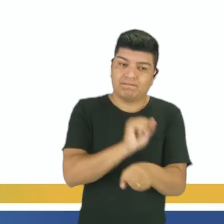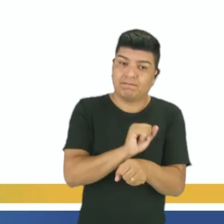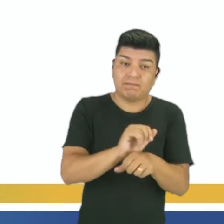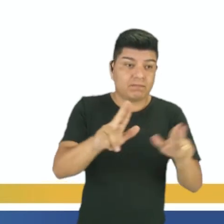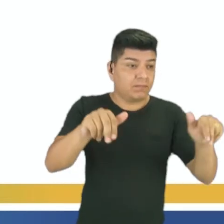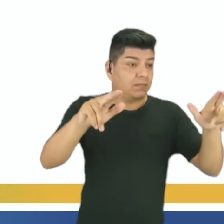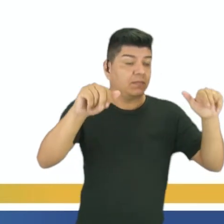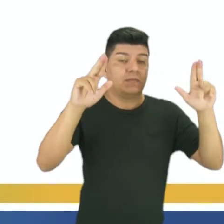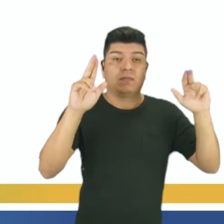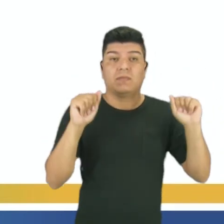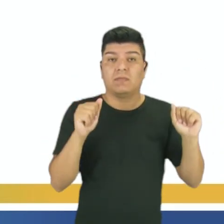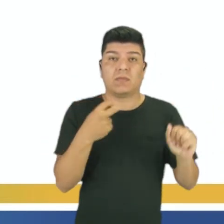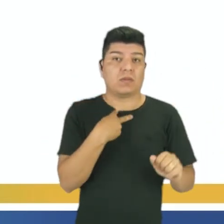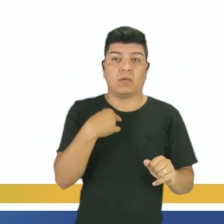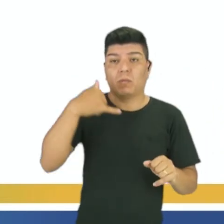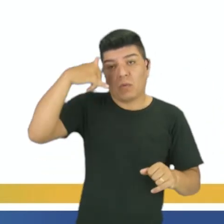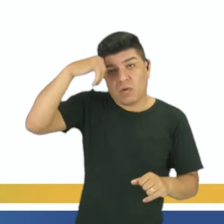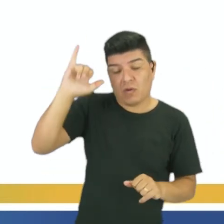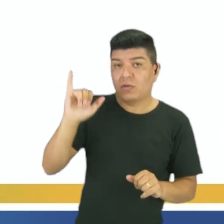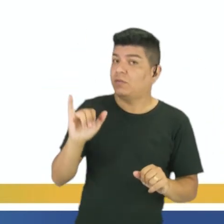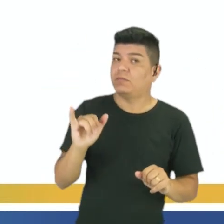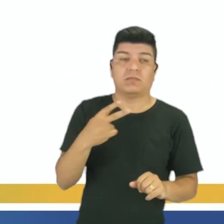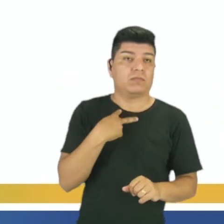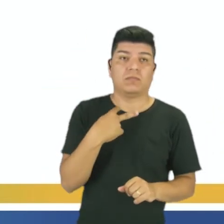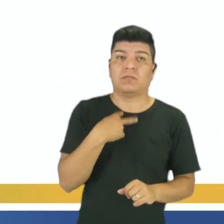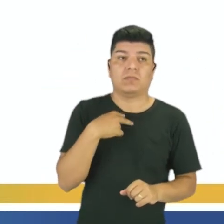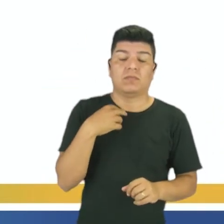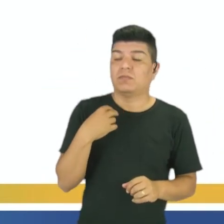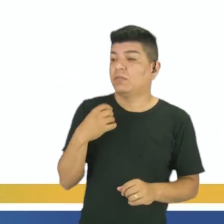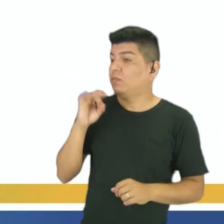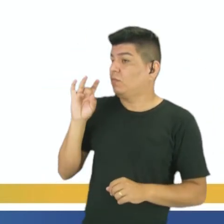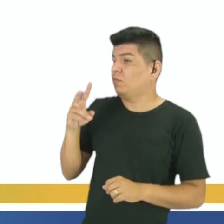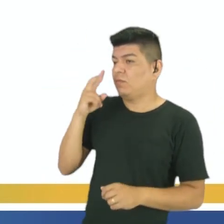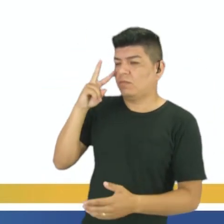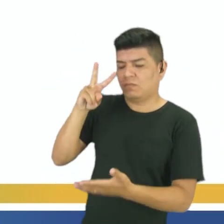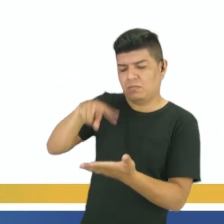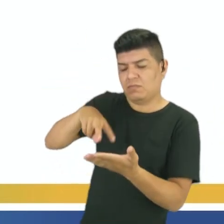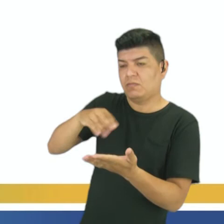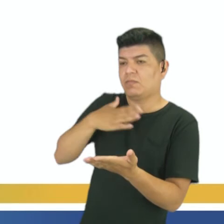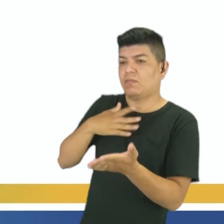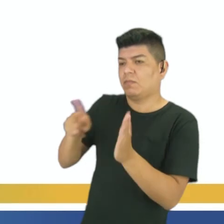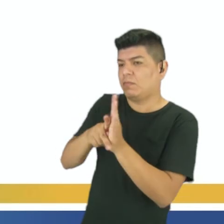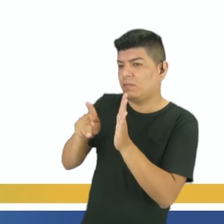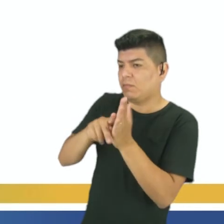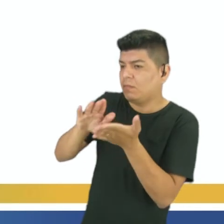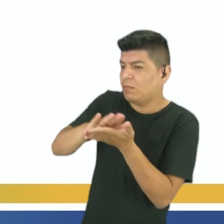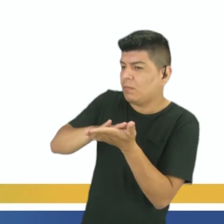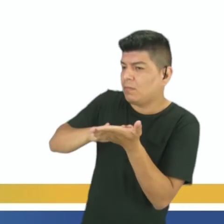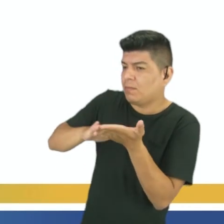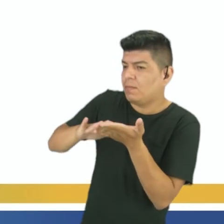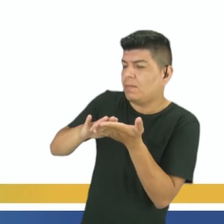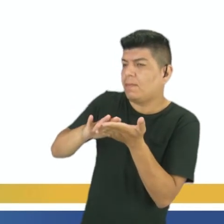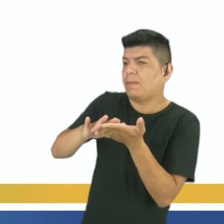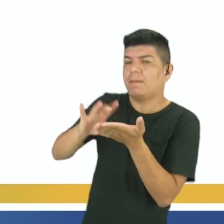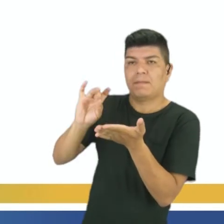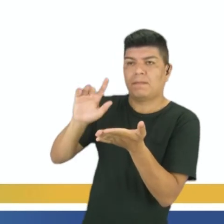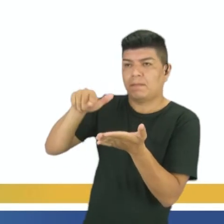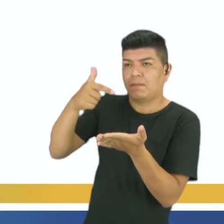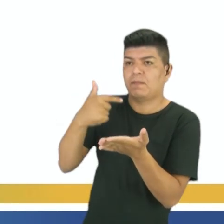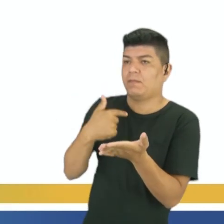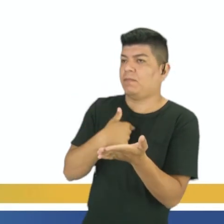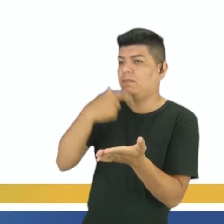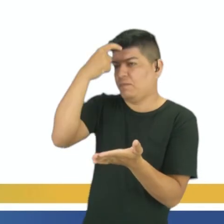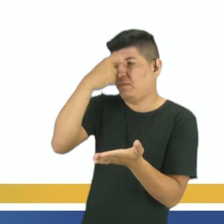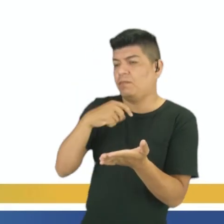inesperadas. Não pode ser evitada. Só me diga o que você vê na palma da minha mão e deixa o resto comigo. Então